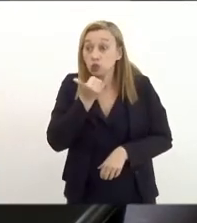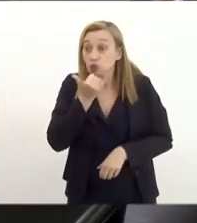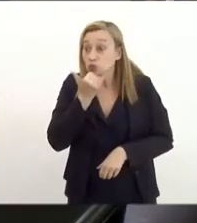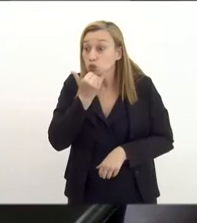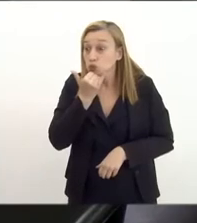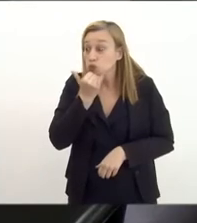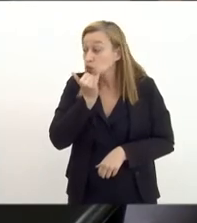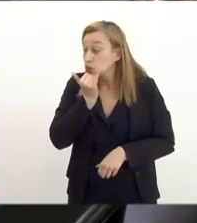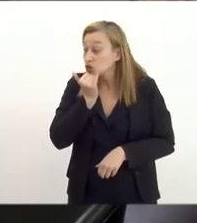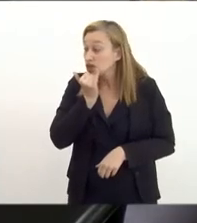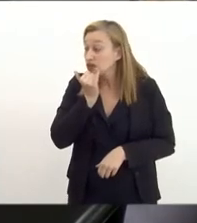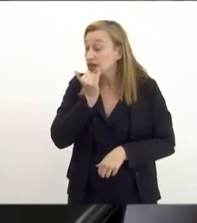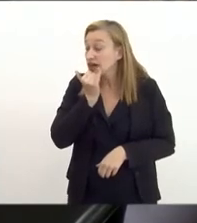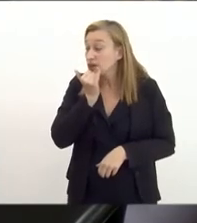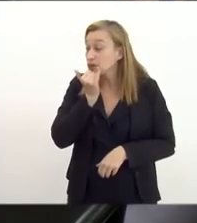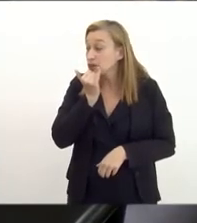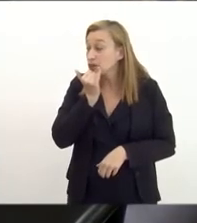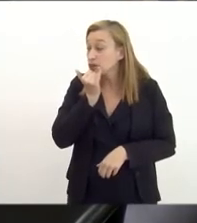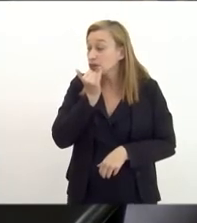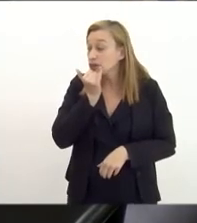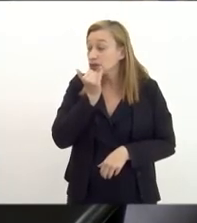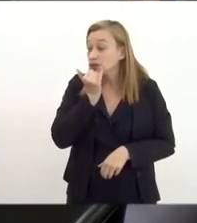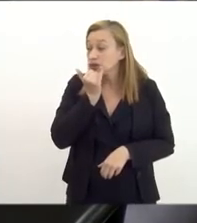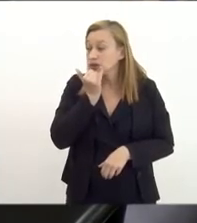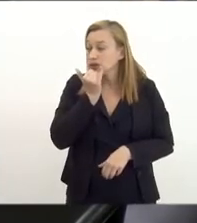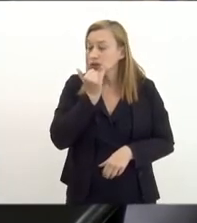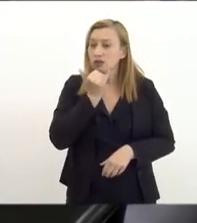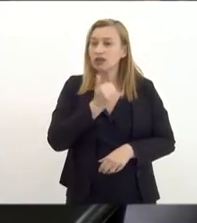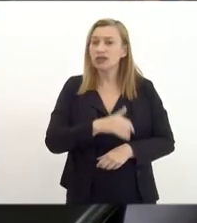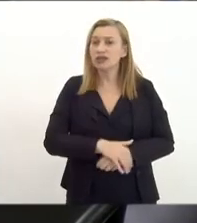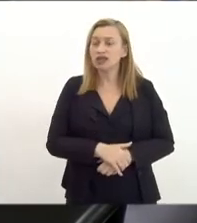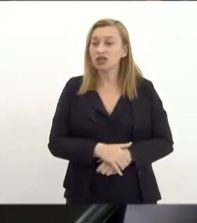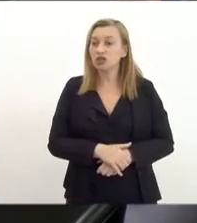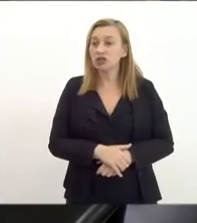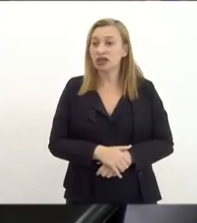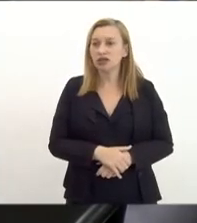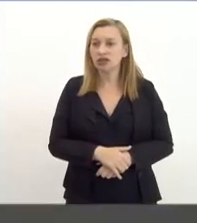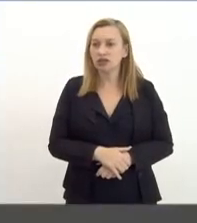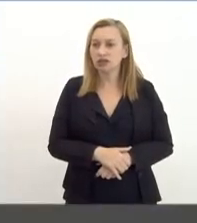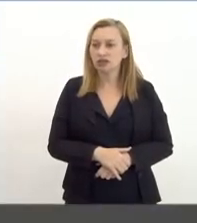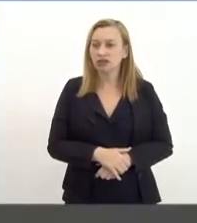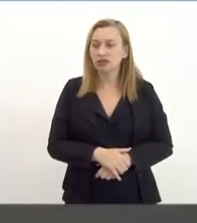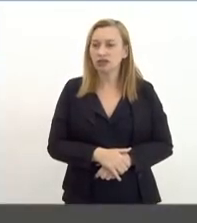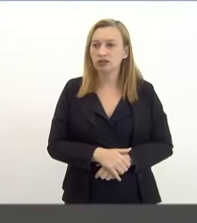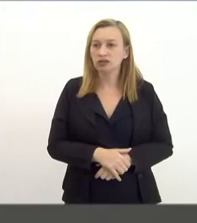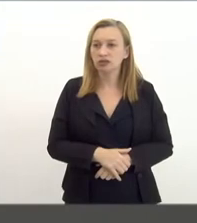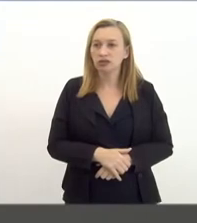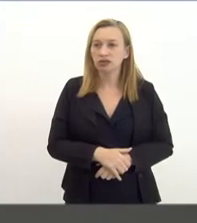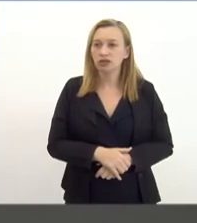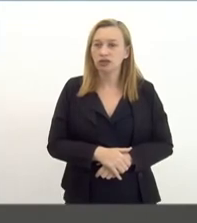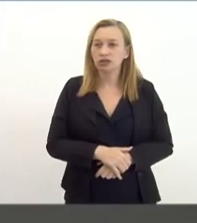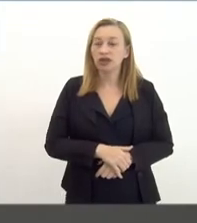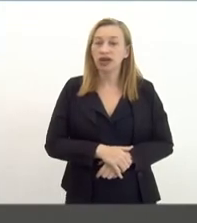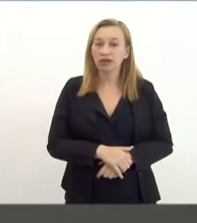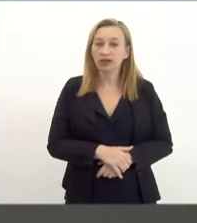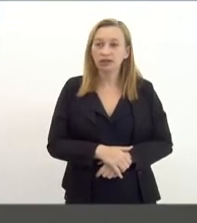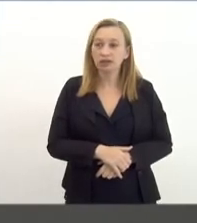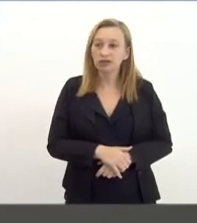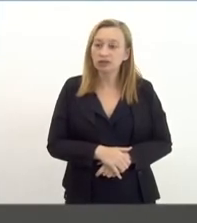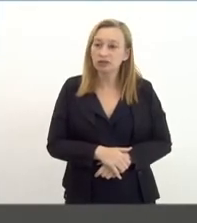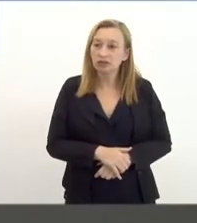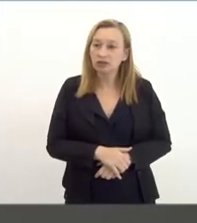ele vai esse vai-e-vem lá no histórico novamente é um grande Marco que nós tivemos de